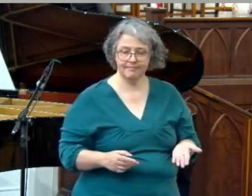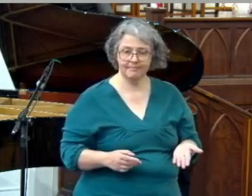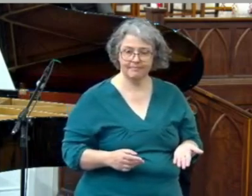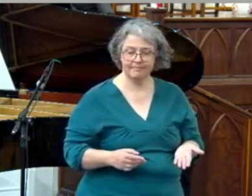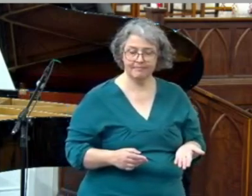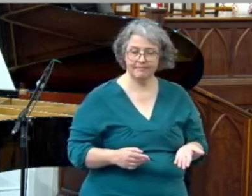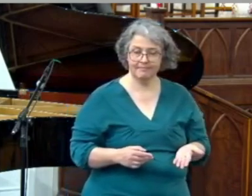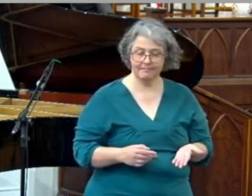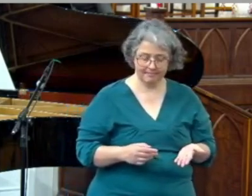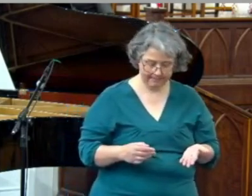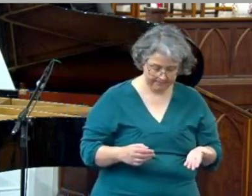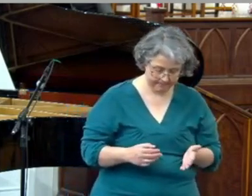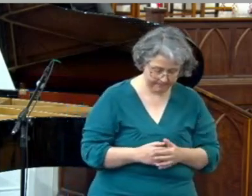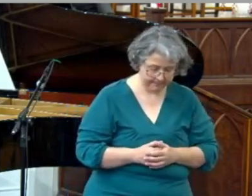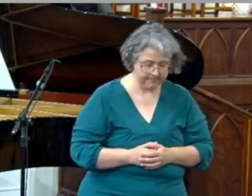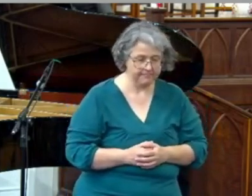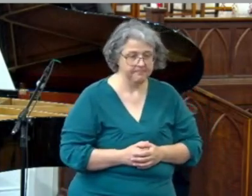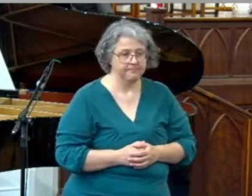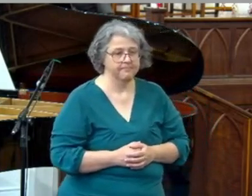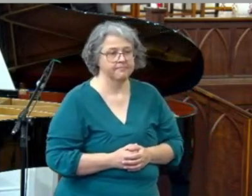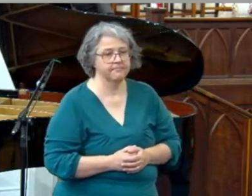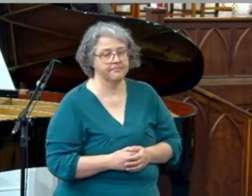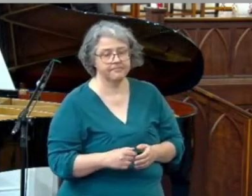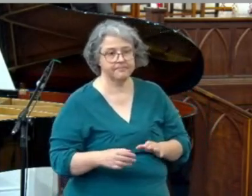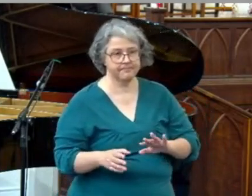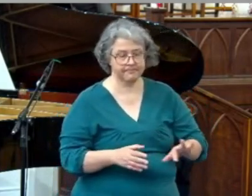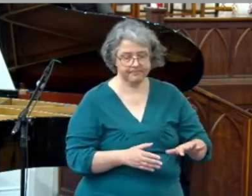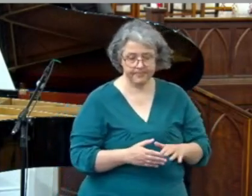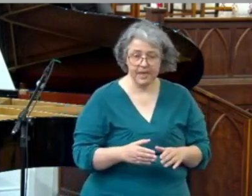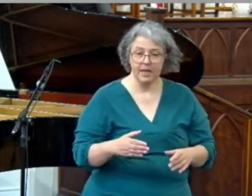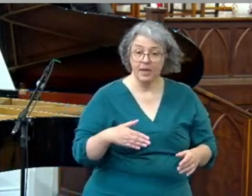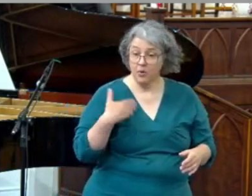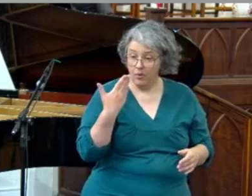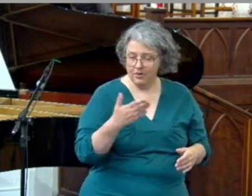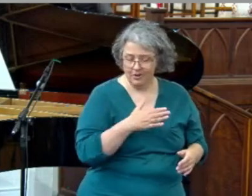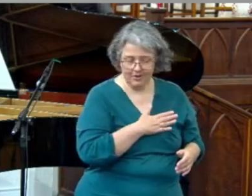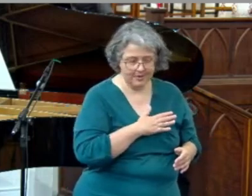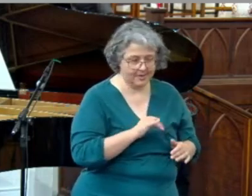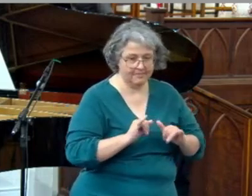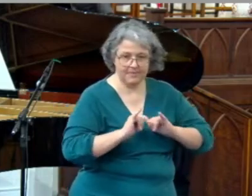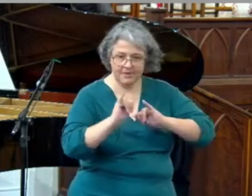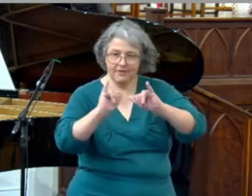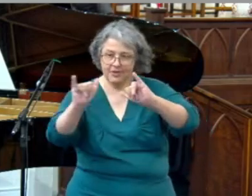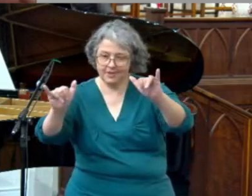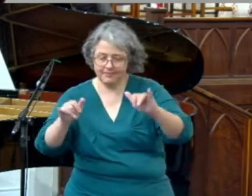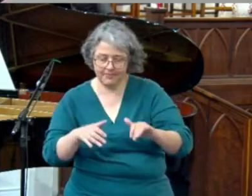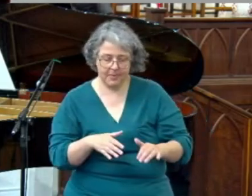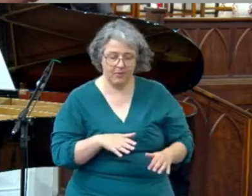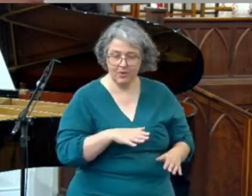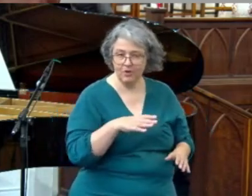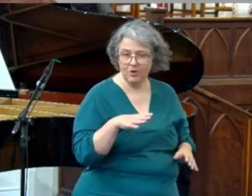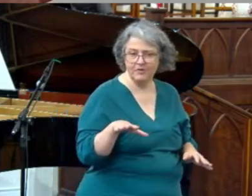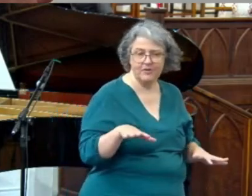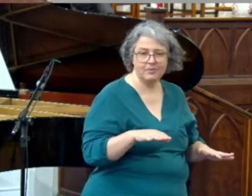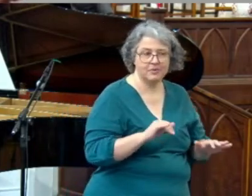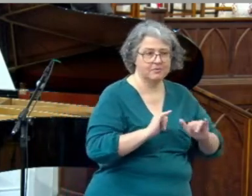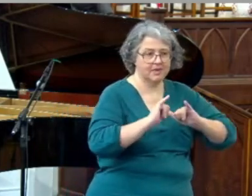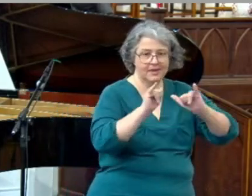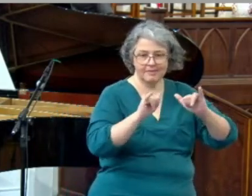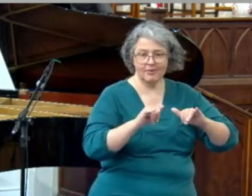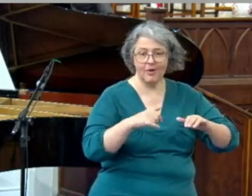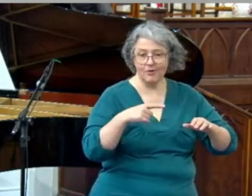prática. Viram isso na prática. Algumas pessoas na rua, quando nós vamos conversar com elas, são